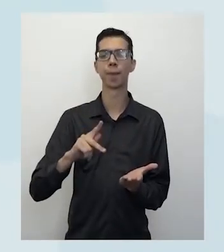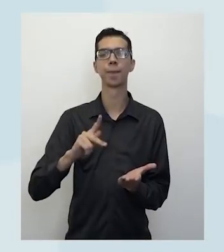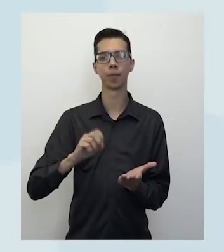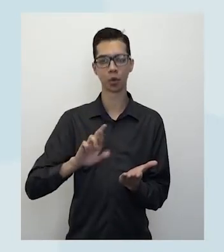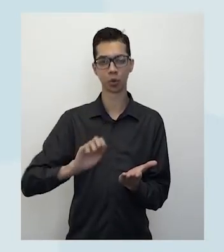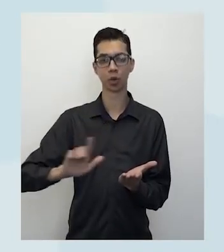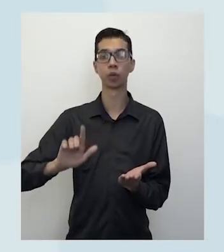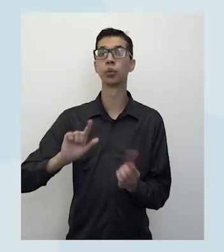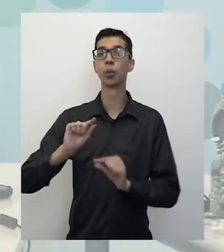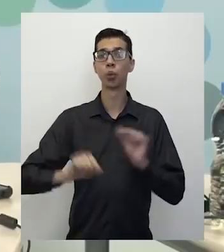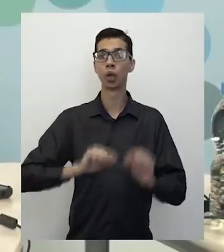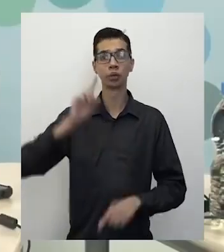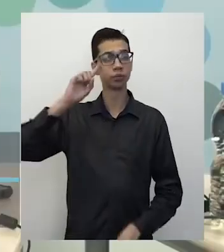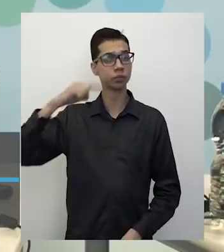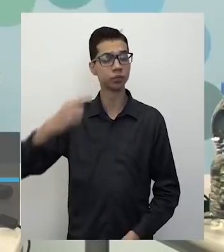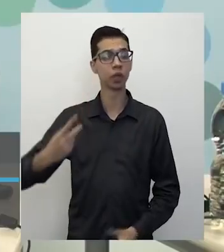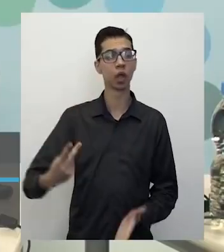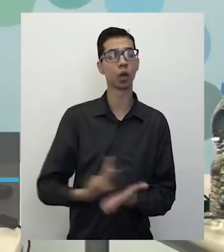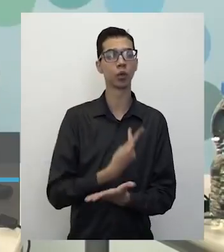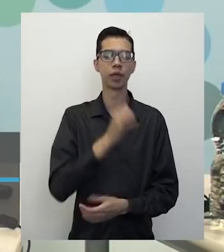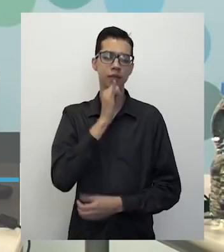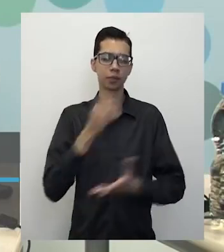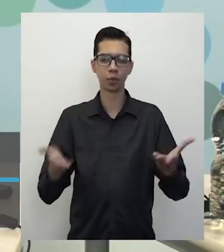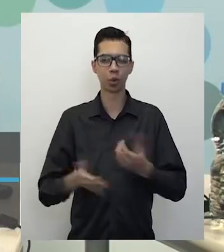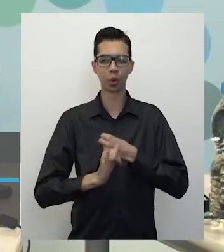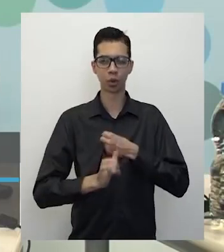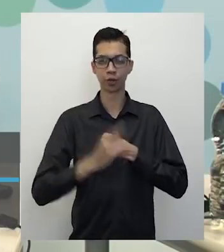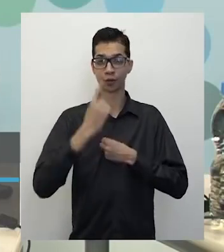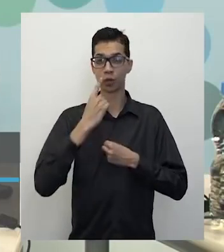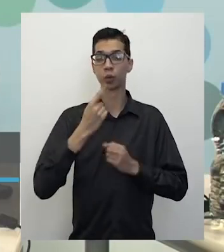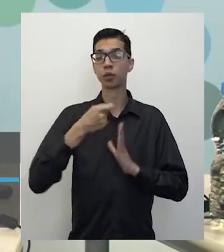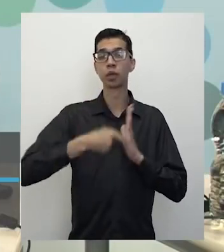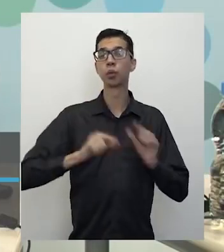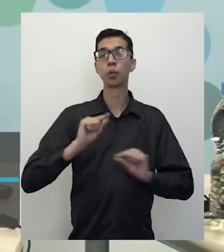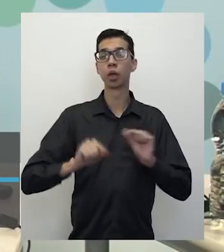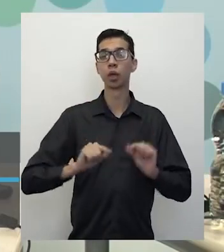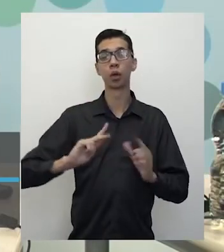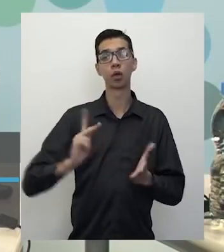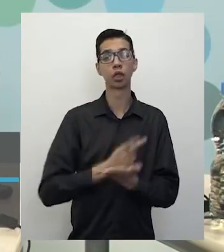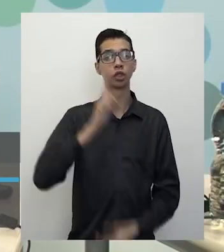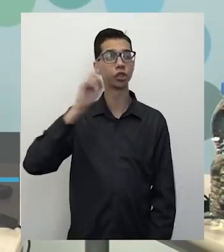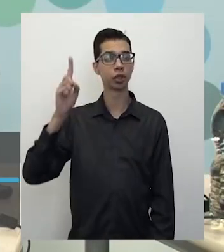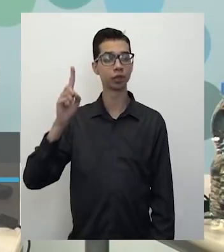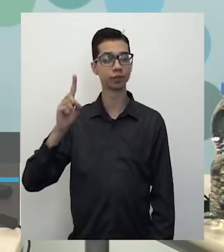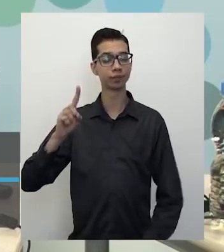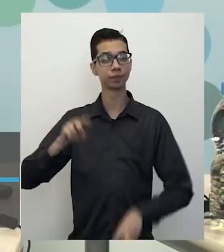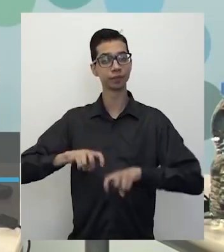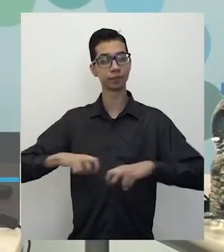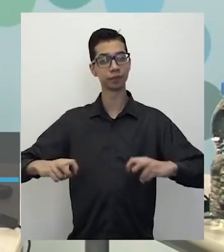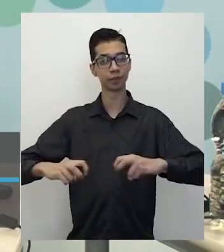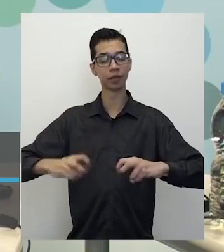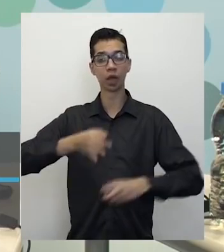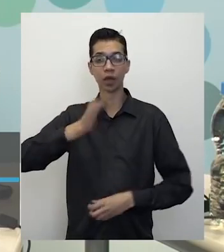A crônica que a gente viu hoje, Minha Mão, Minha Pão, por exemplo, eram eles tomando café ali. Era uma situação, não vou falar muito que a gente vai interpretar ainda, mas era uma